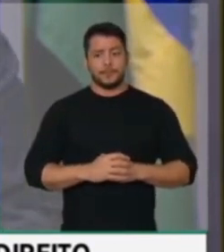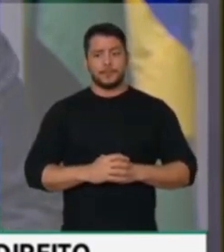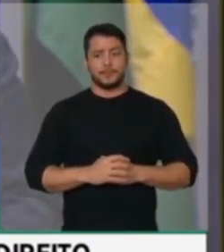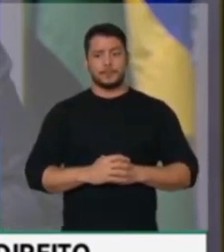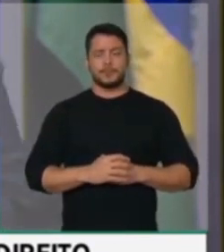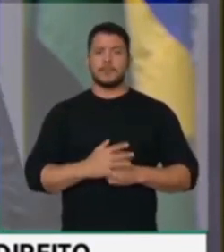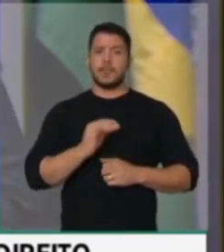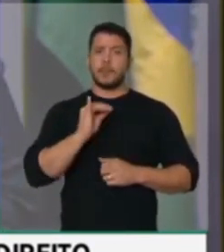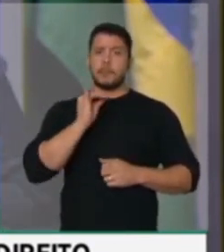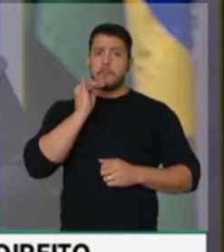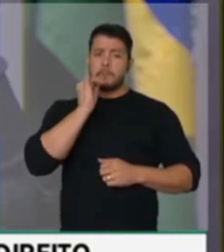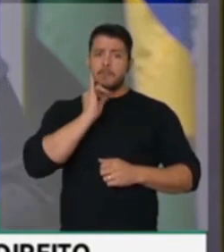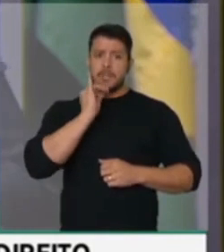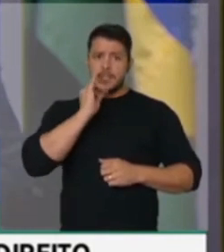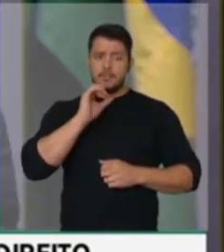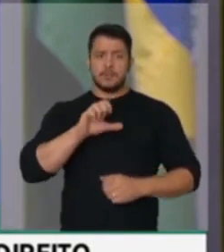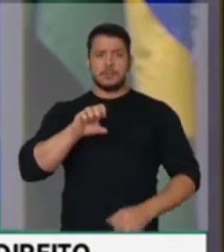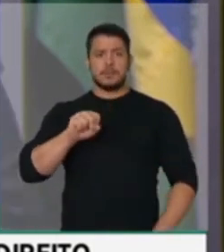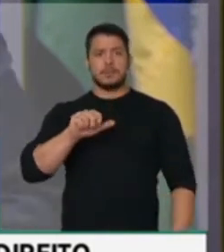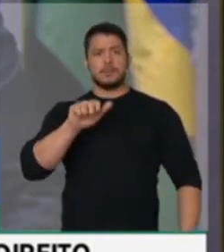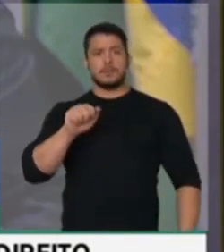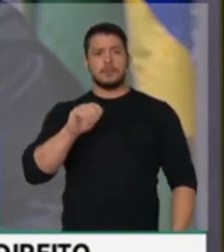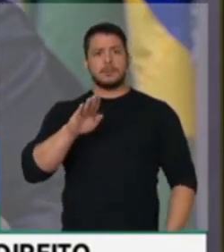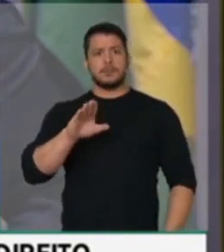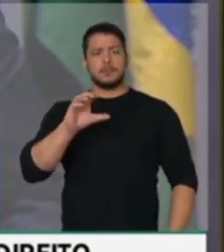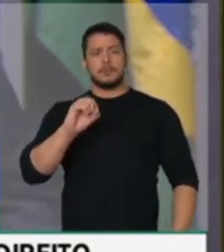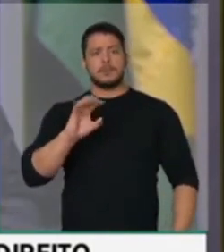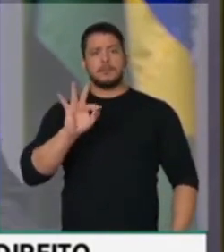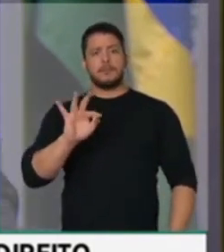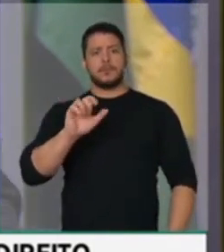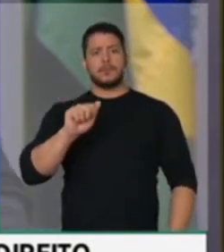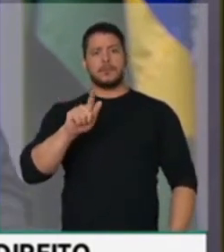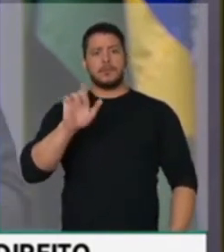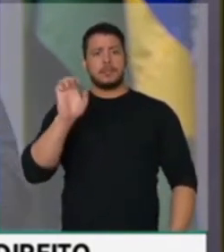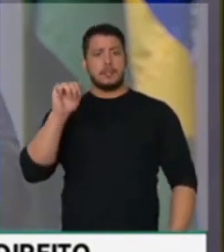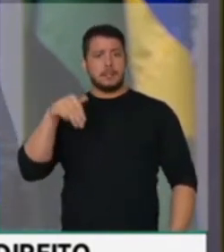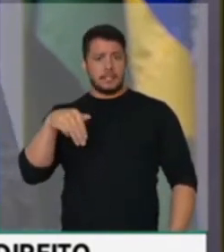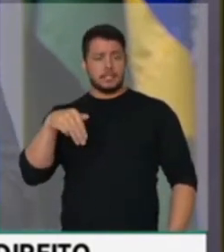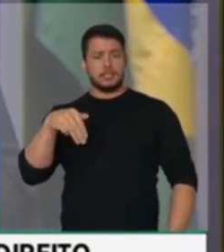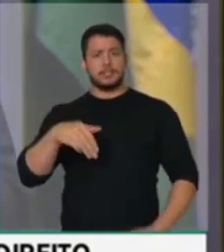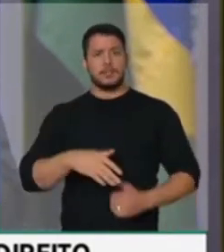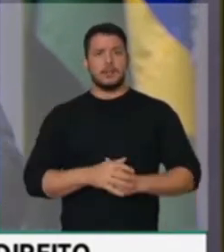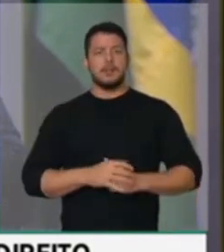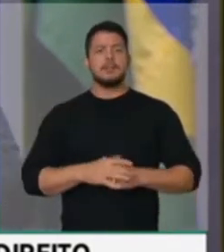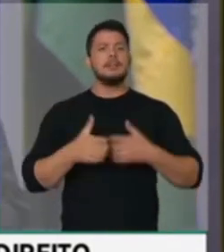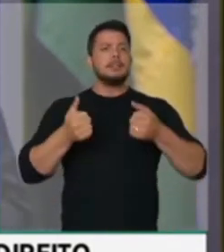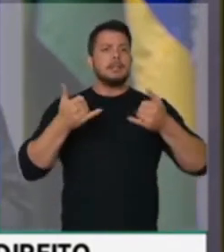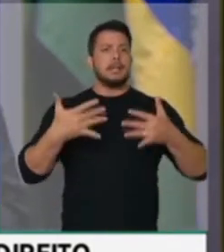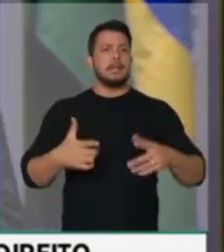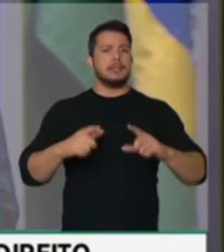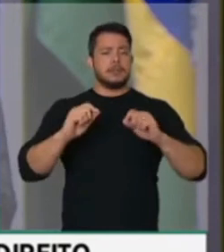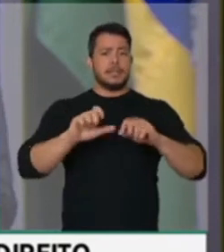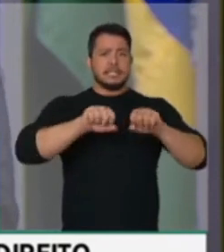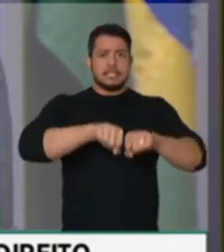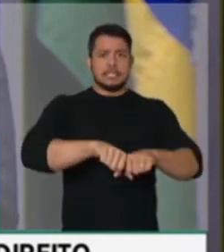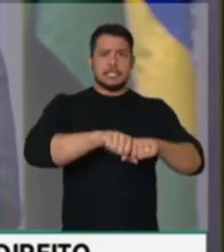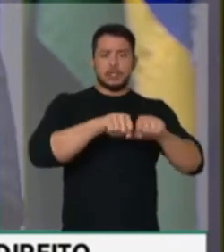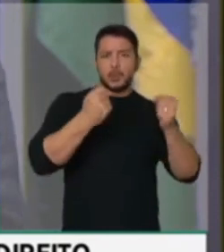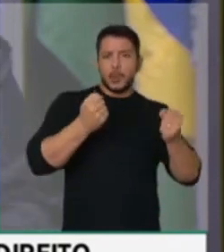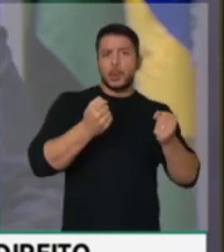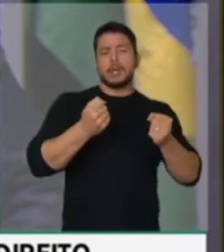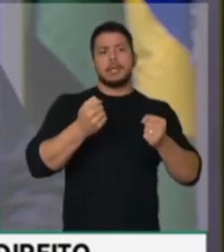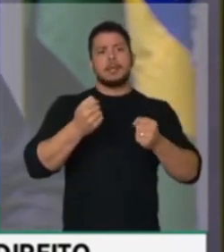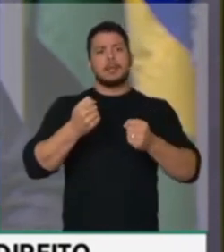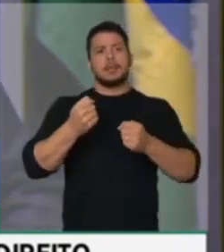sabotagem, esse dispositivo, o artigo 359-R, fala em destruir ou inutilizar meios